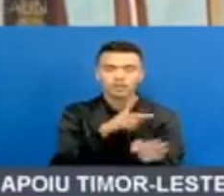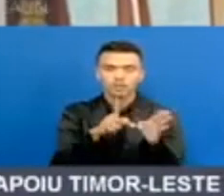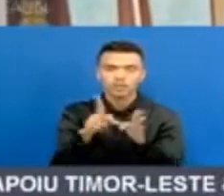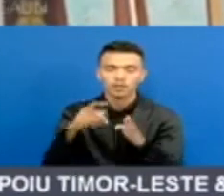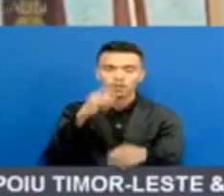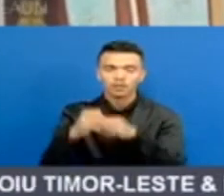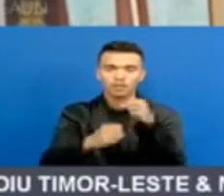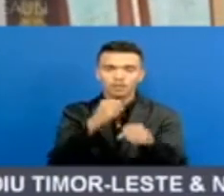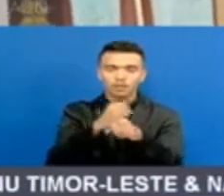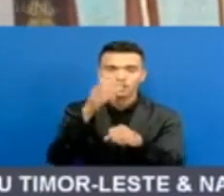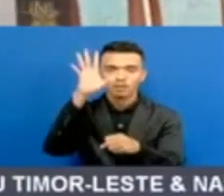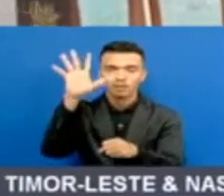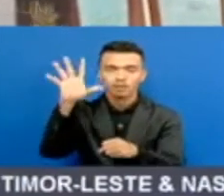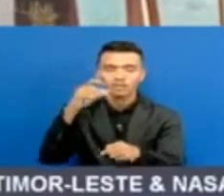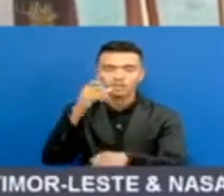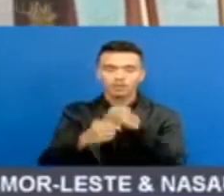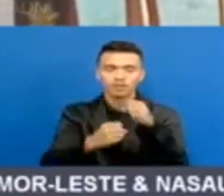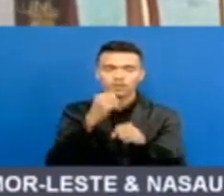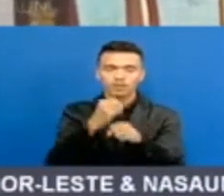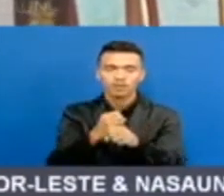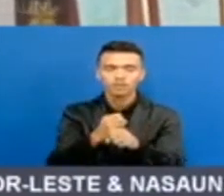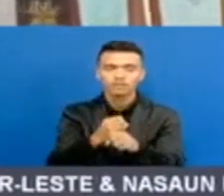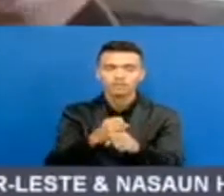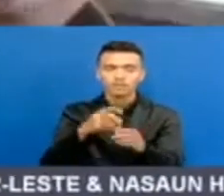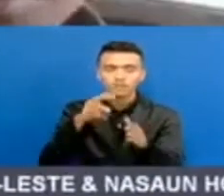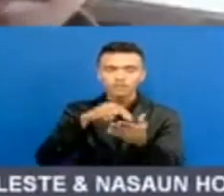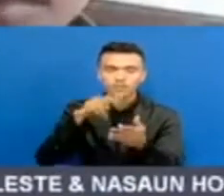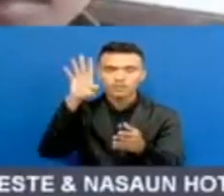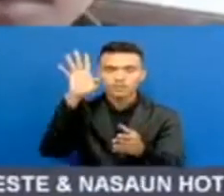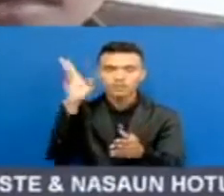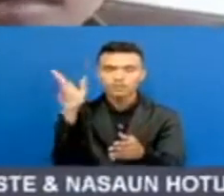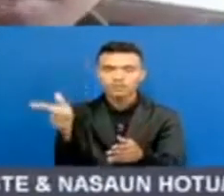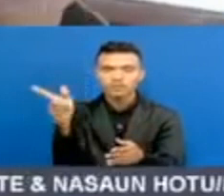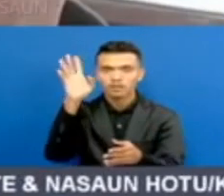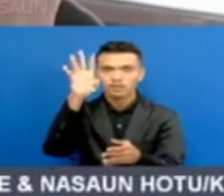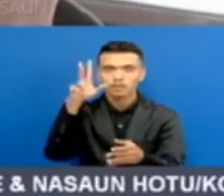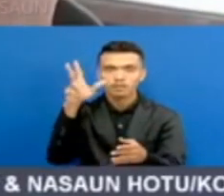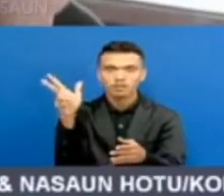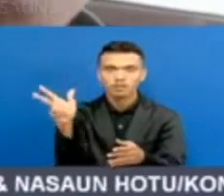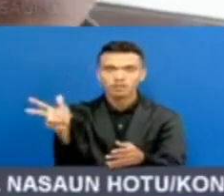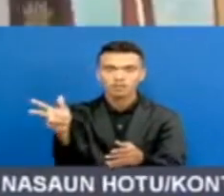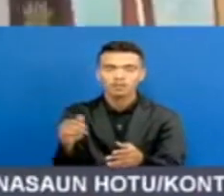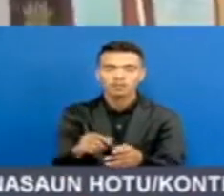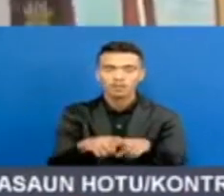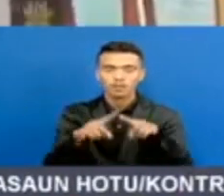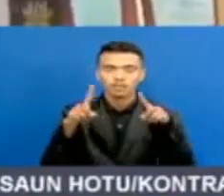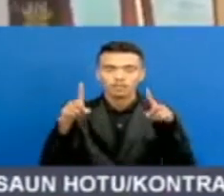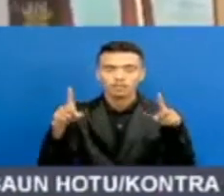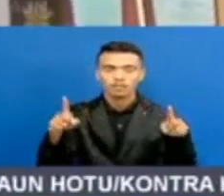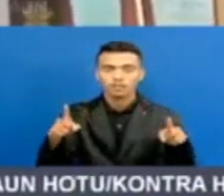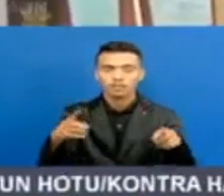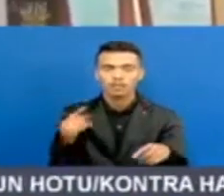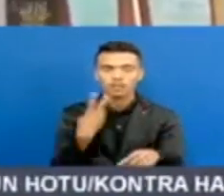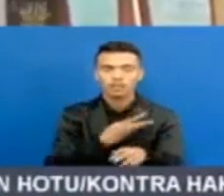lima, ninha, e cada tinha, mínimo ali 24, máximo 30. Mas bem,